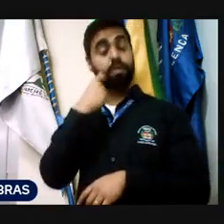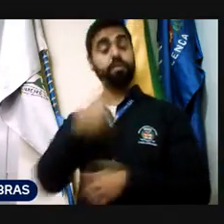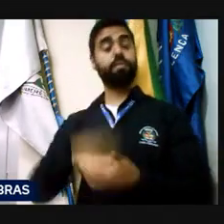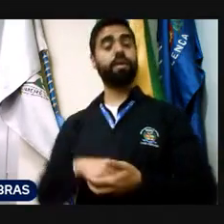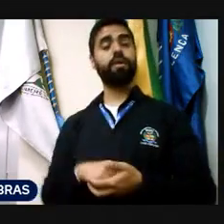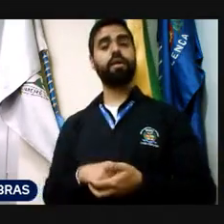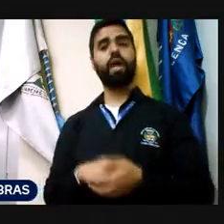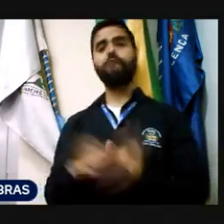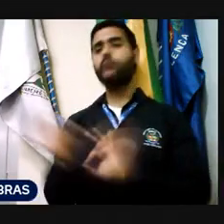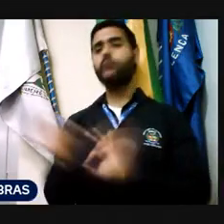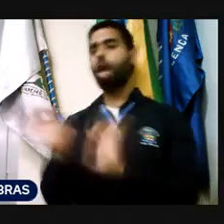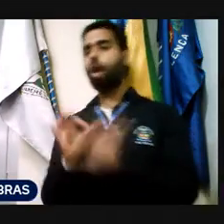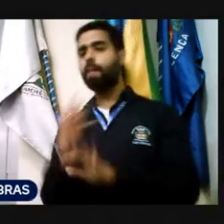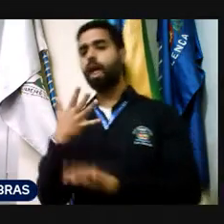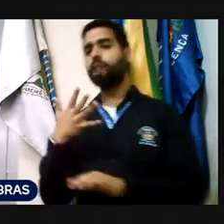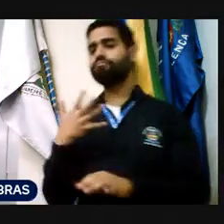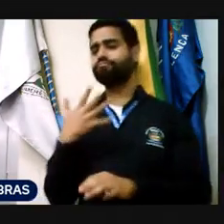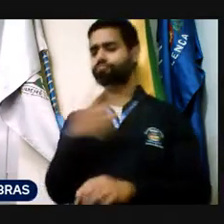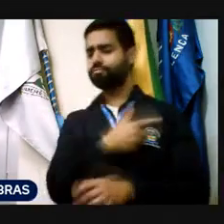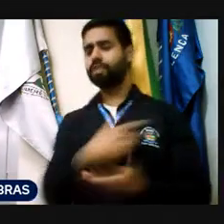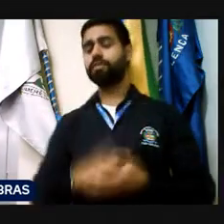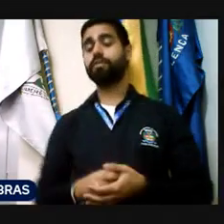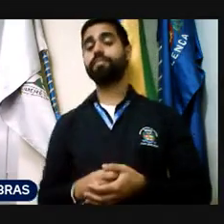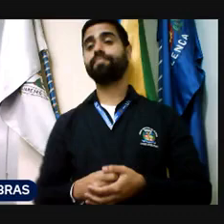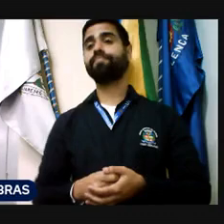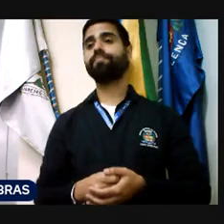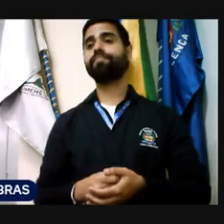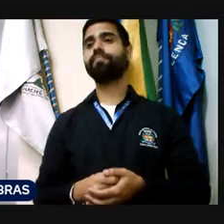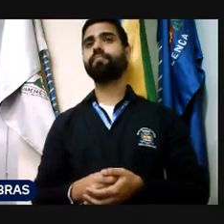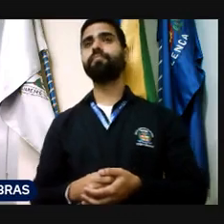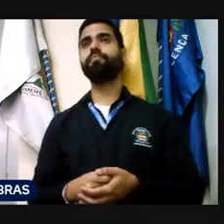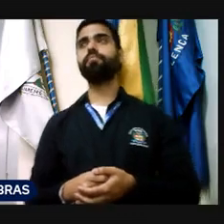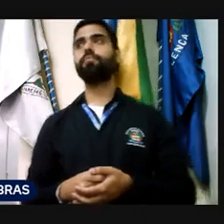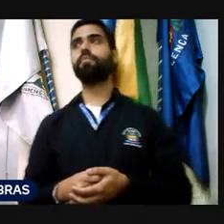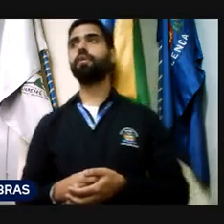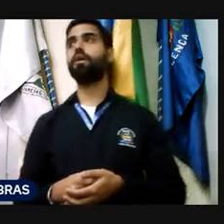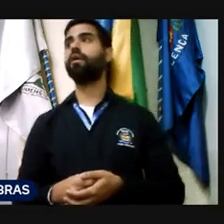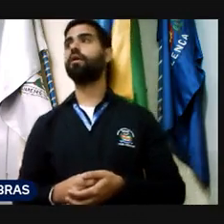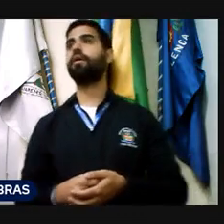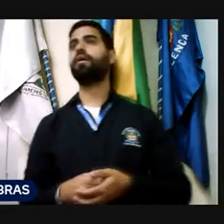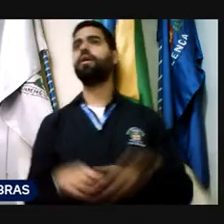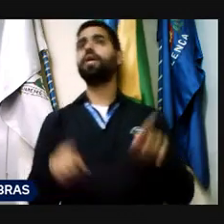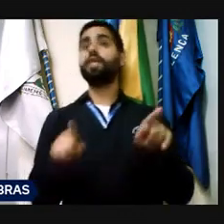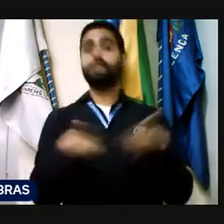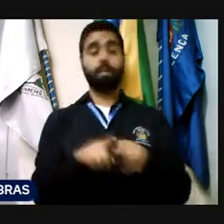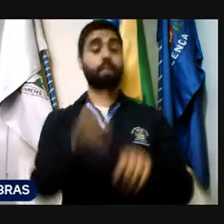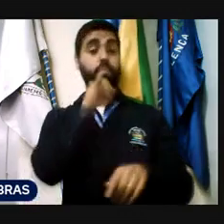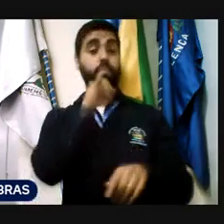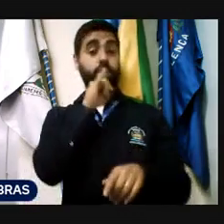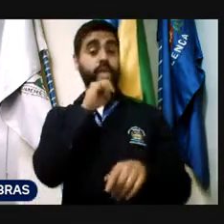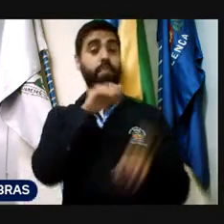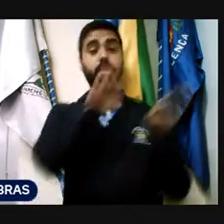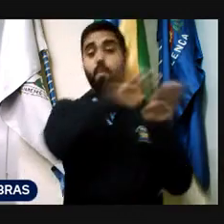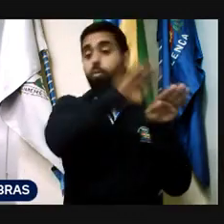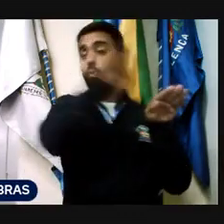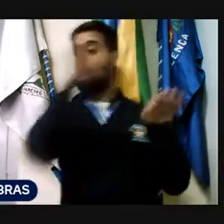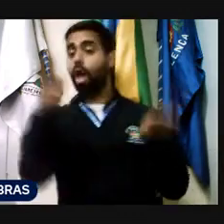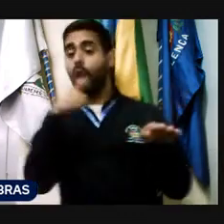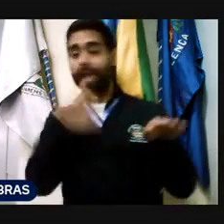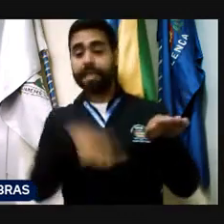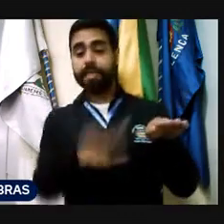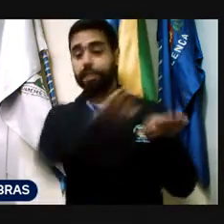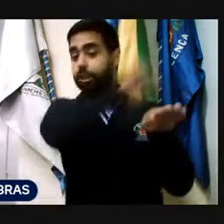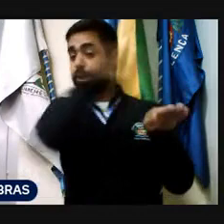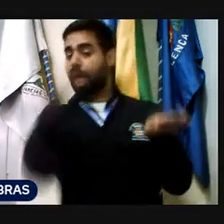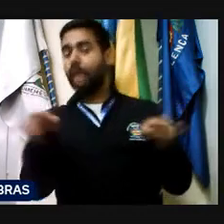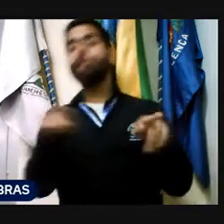bem abandonados, bastante buraco. Vi também falar sobre ponte aqui também. Ontem também um morador do bairro lá de Fátima, lá